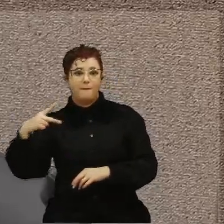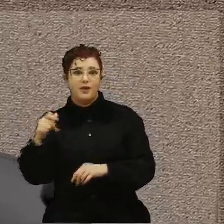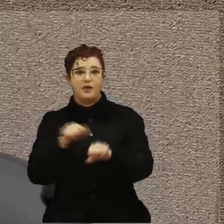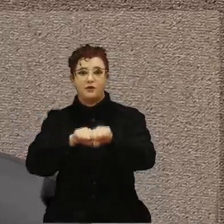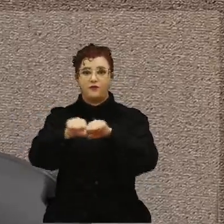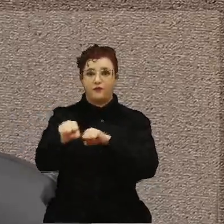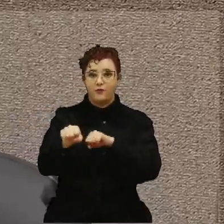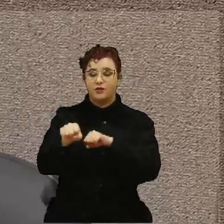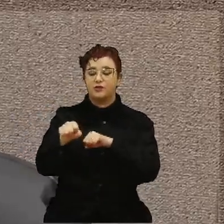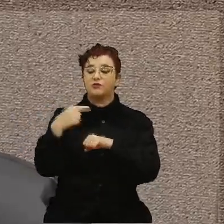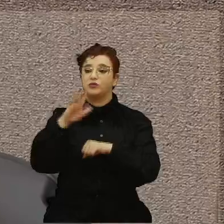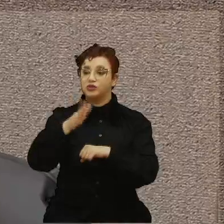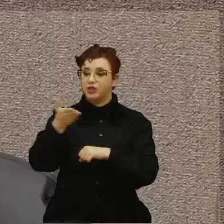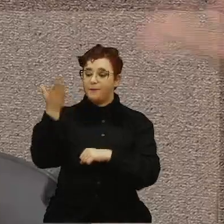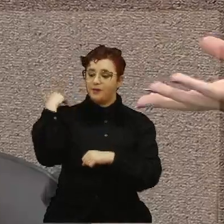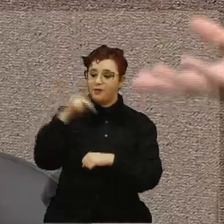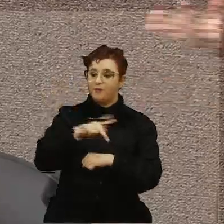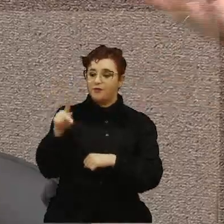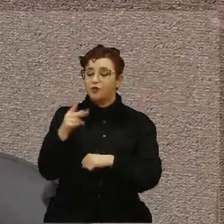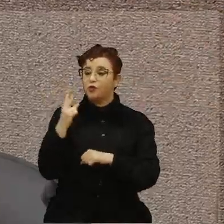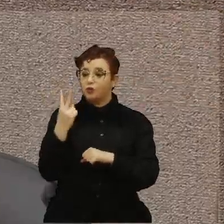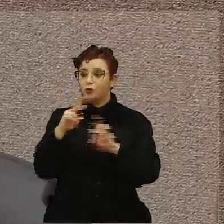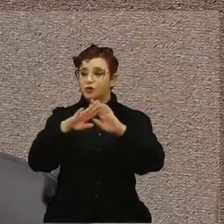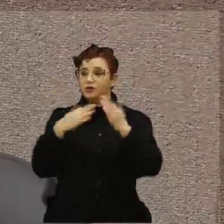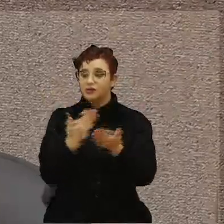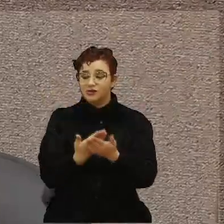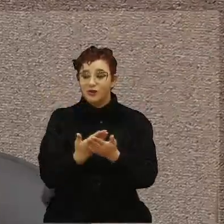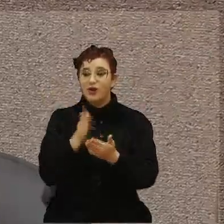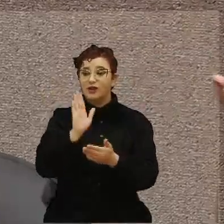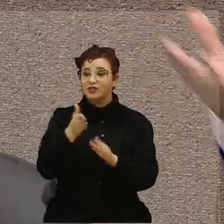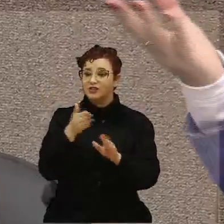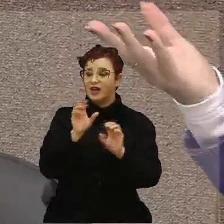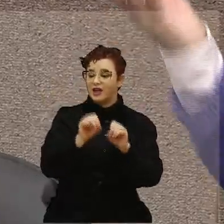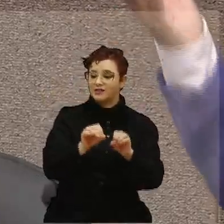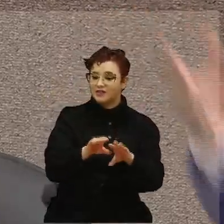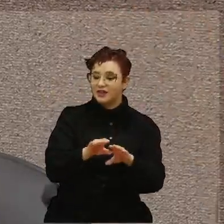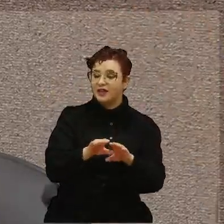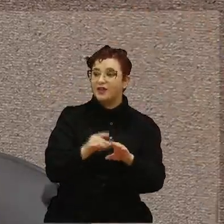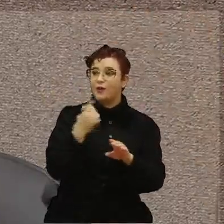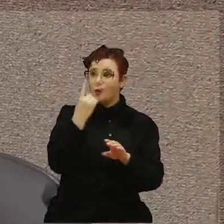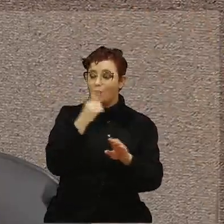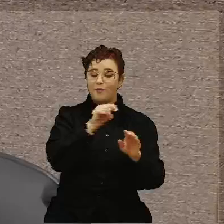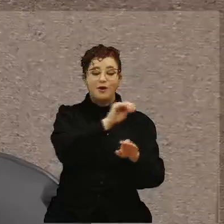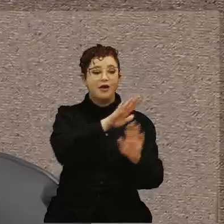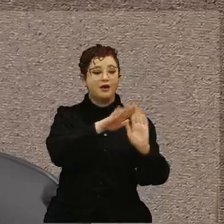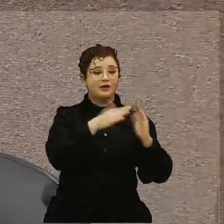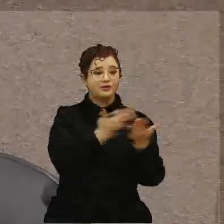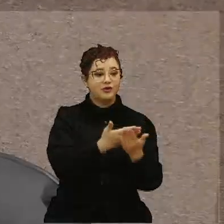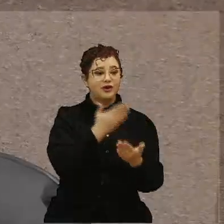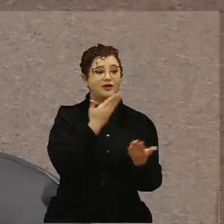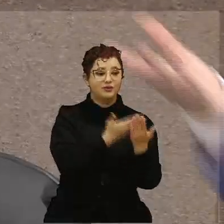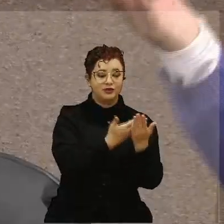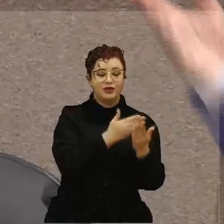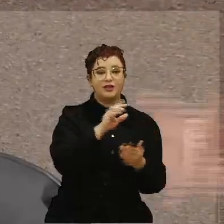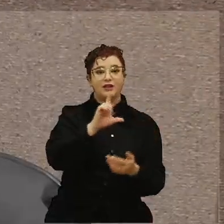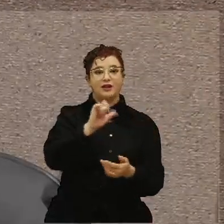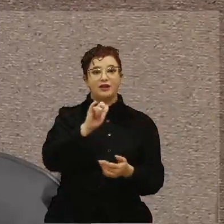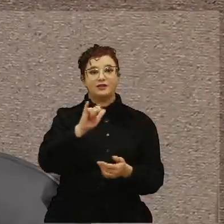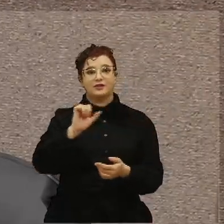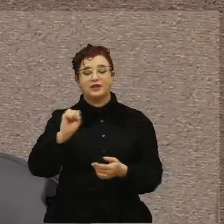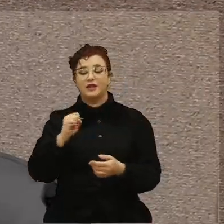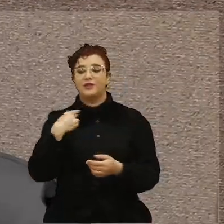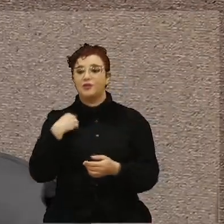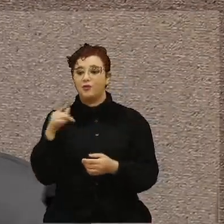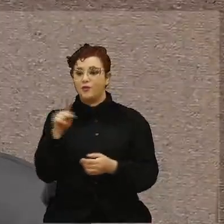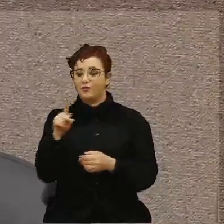professora e duas escolas onde eu lecionei estão representadas aqui. Uma onde eu estudei, inclusive, que é o La Salle Caxias, e onde eu lecionei o